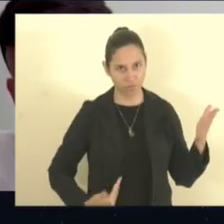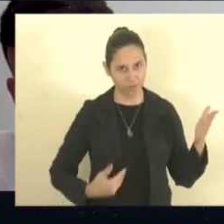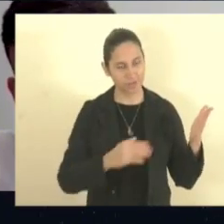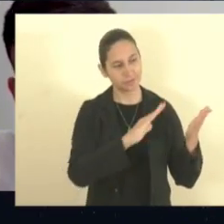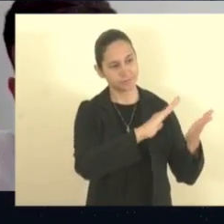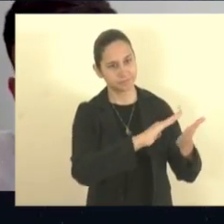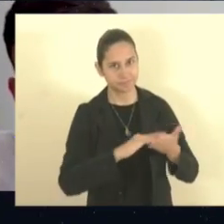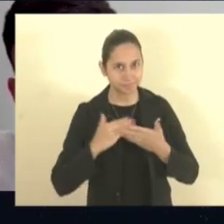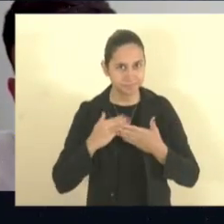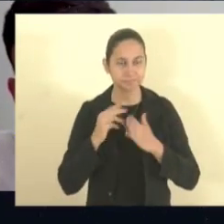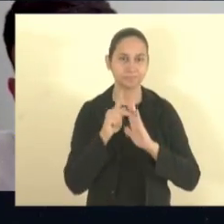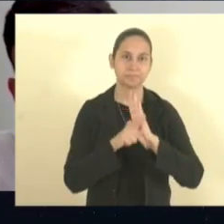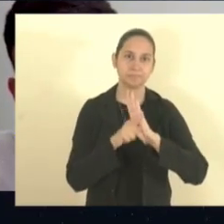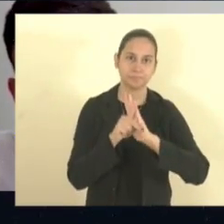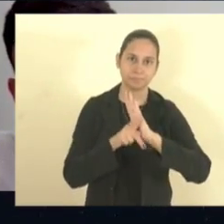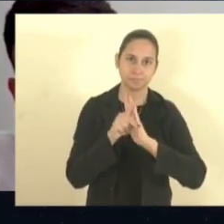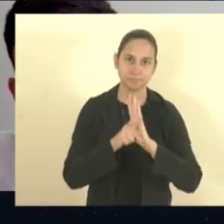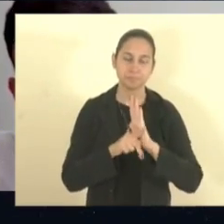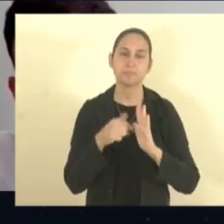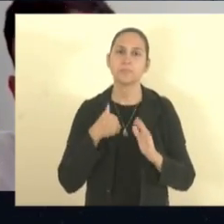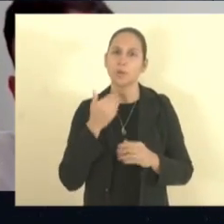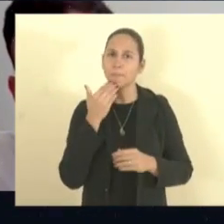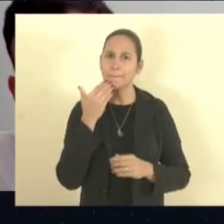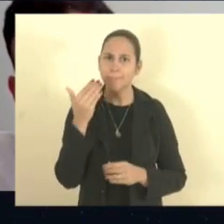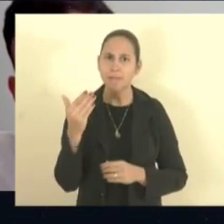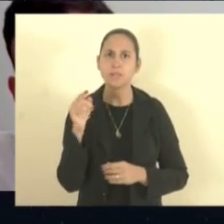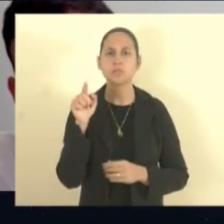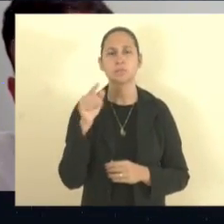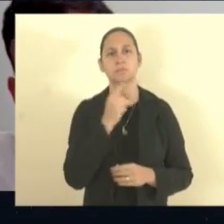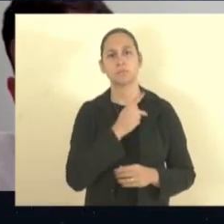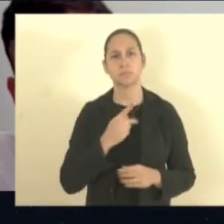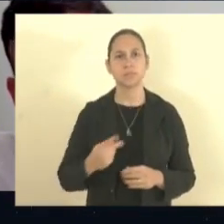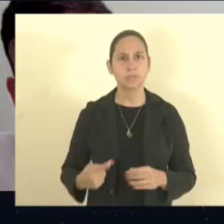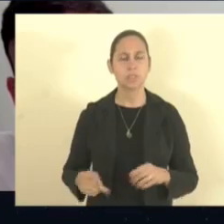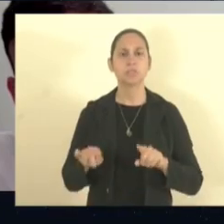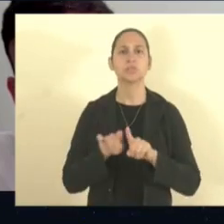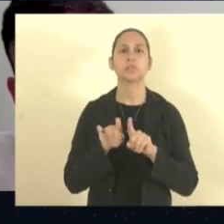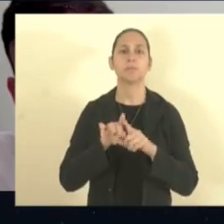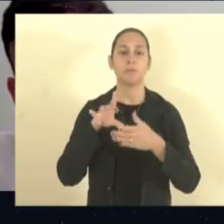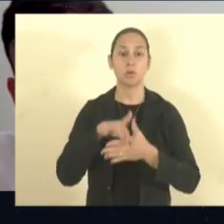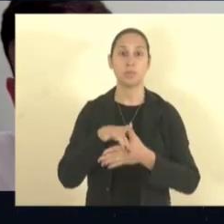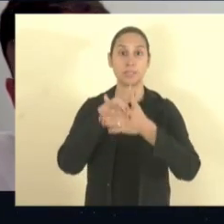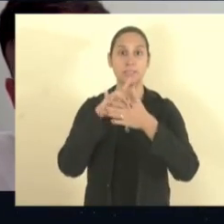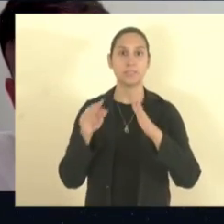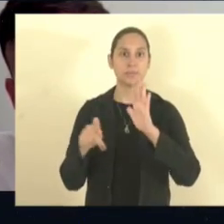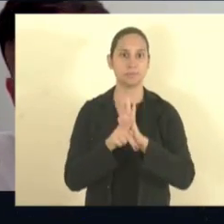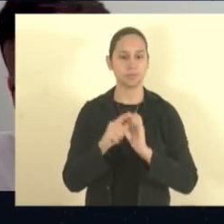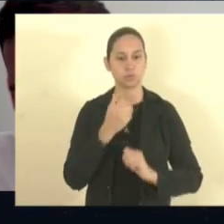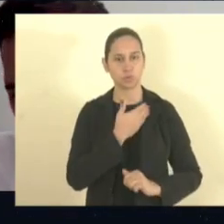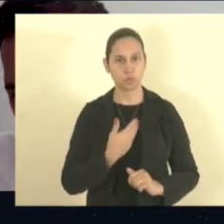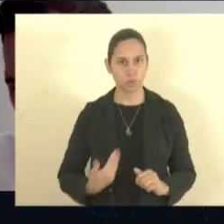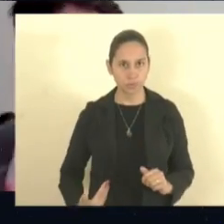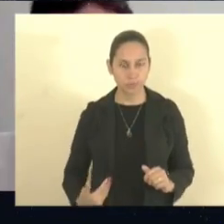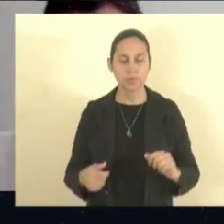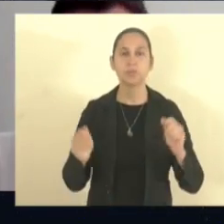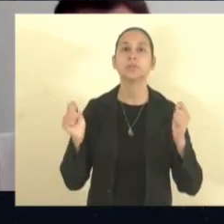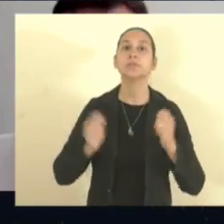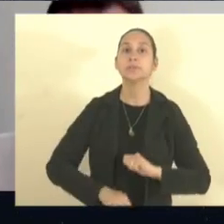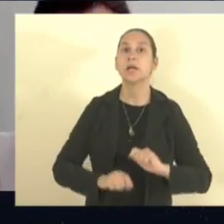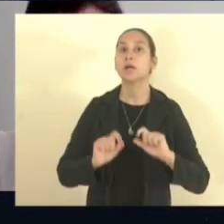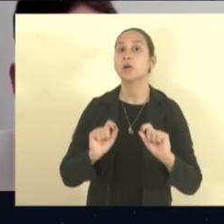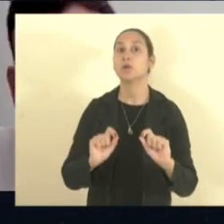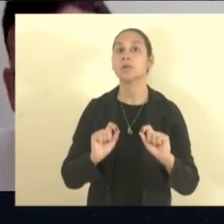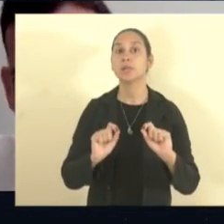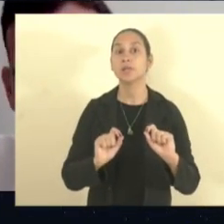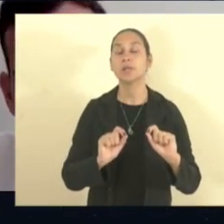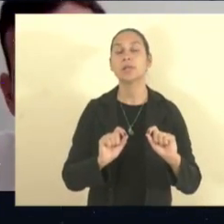quem pauta ele é o presidente. Então, eu peço ao presidente aí, ou ao próprio líder do governo, né, que possa fazer isso aí de uma forma